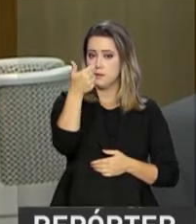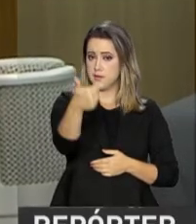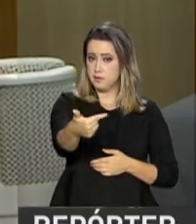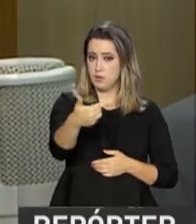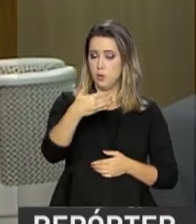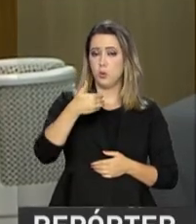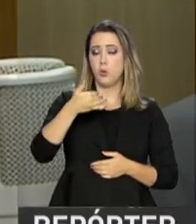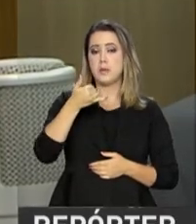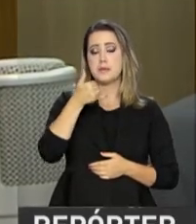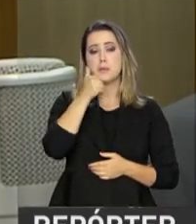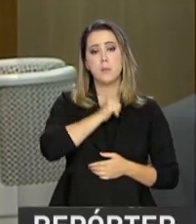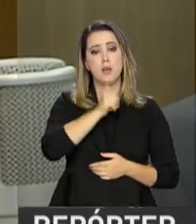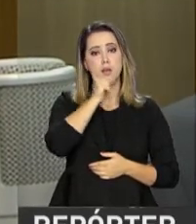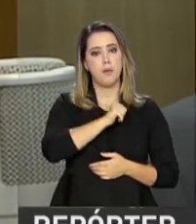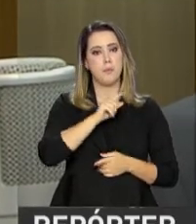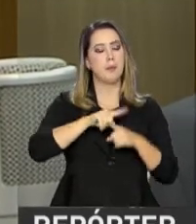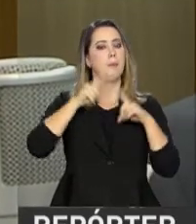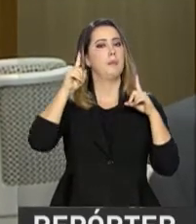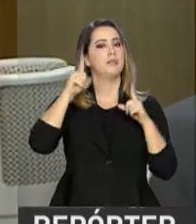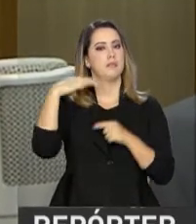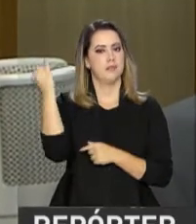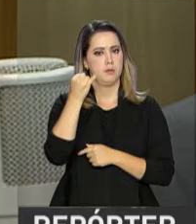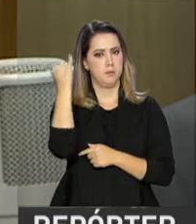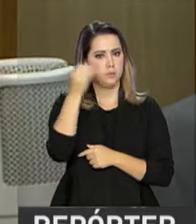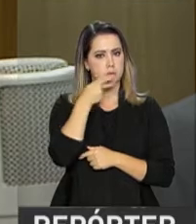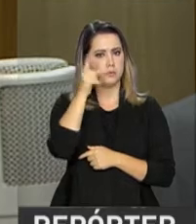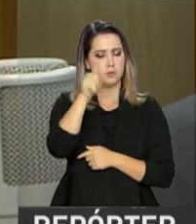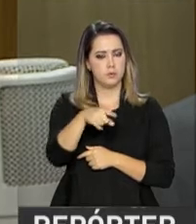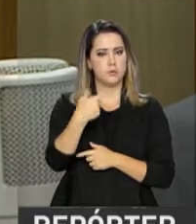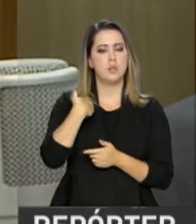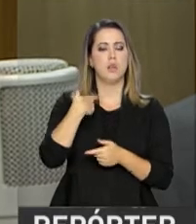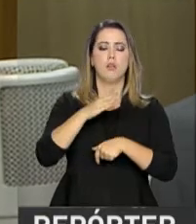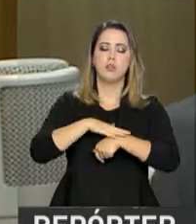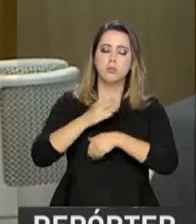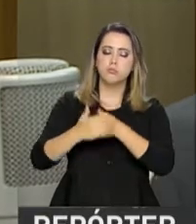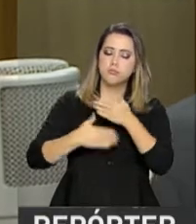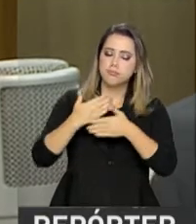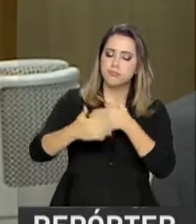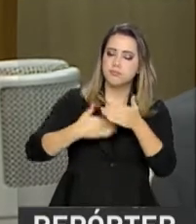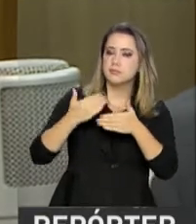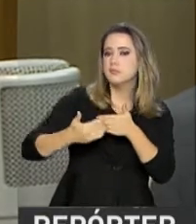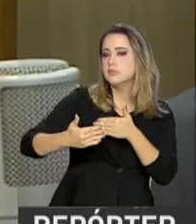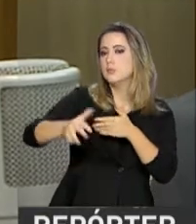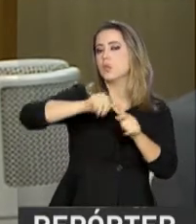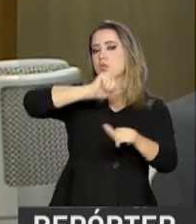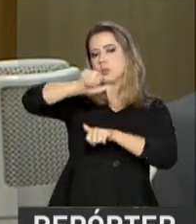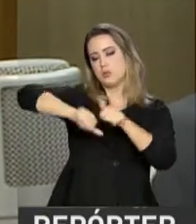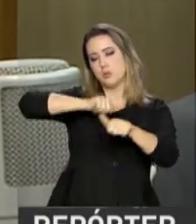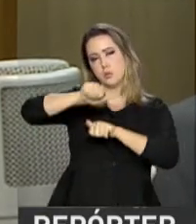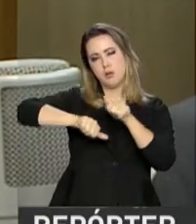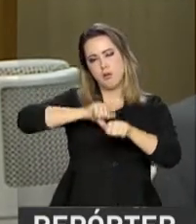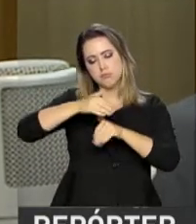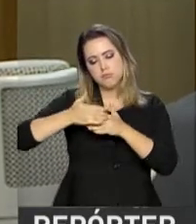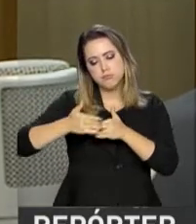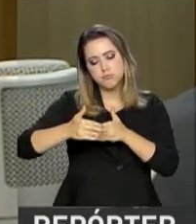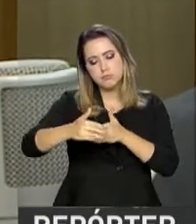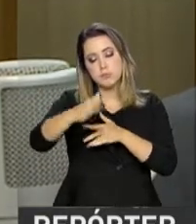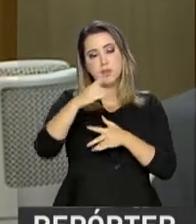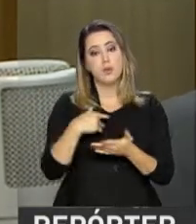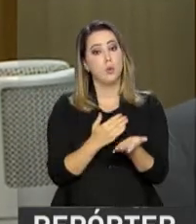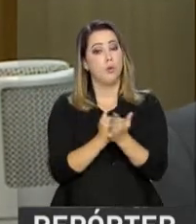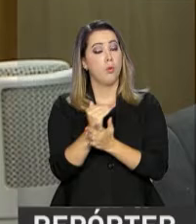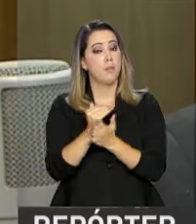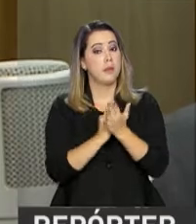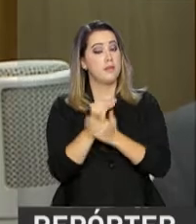mas é importante ressaltar que tem um período de transição que é bastante longo e bastante gradual então maina no início a